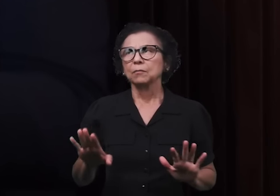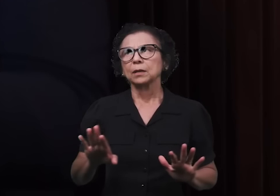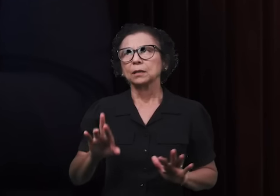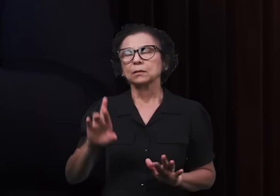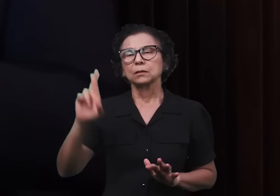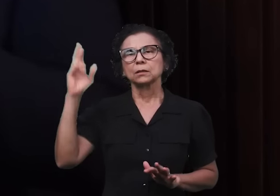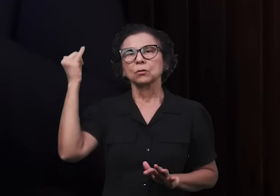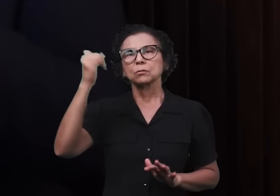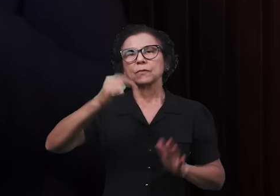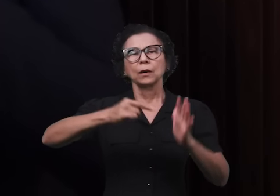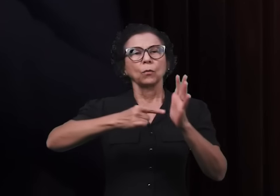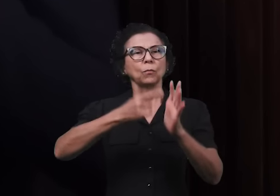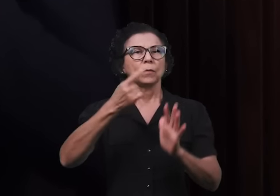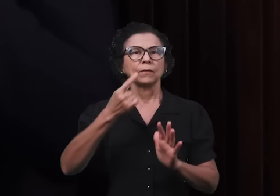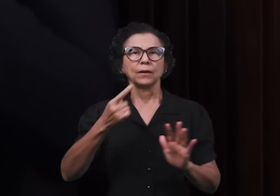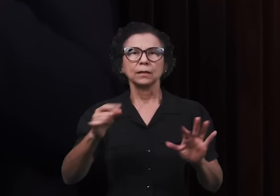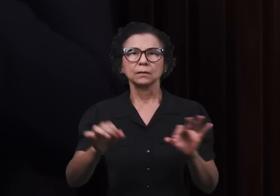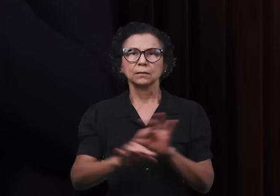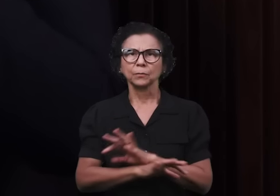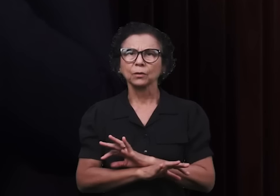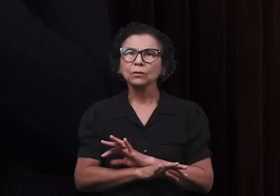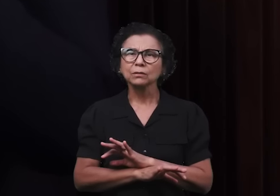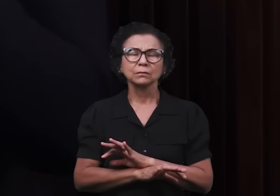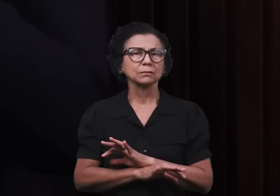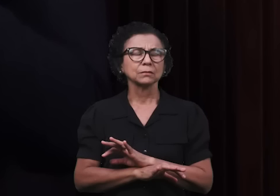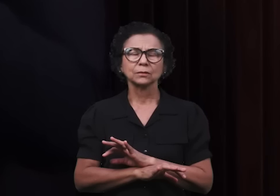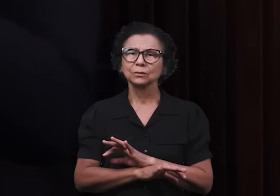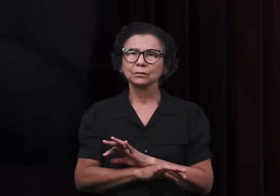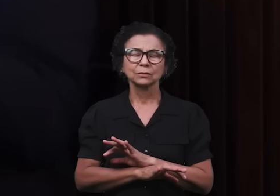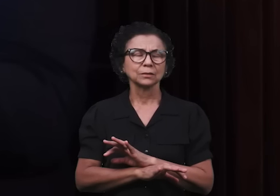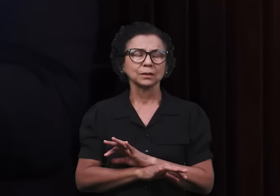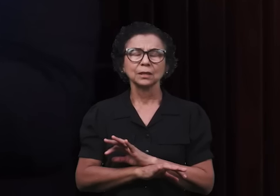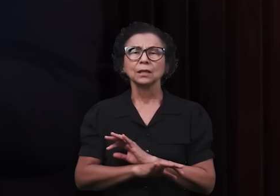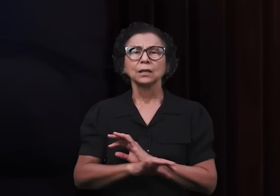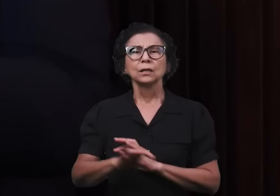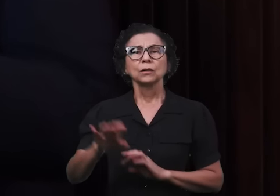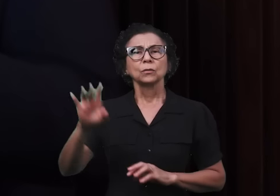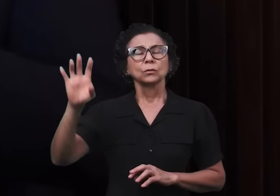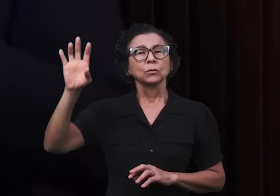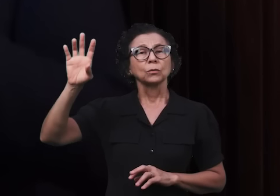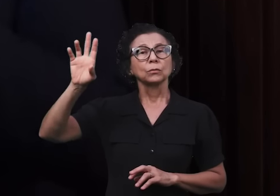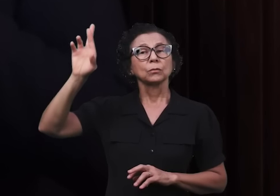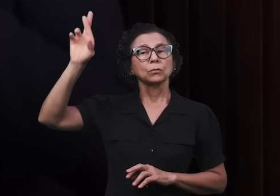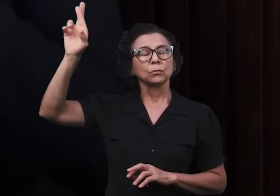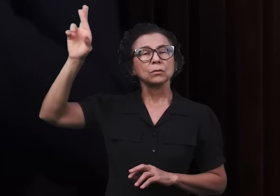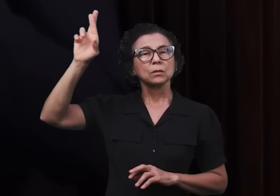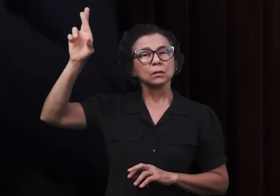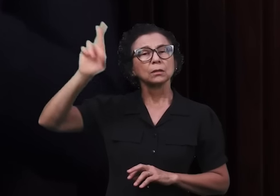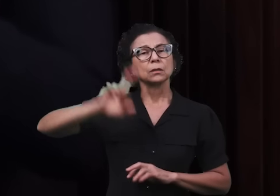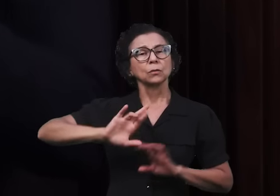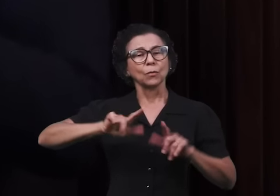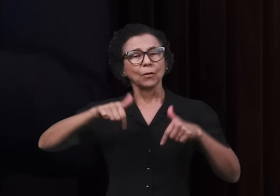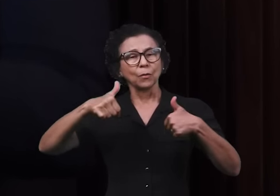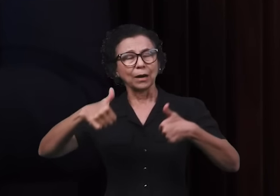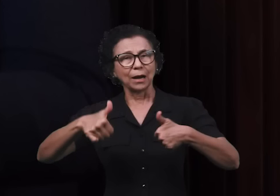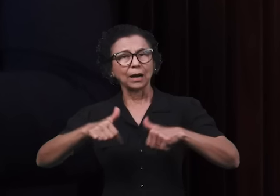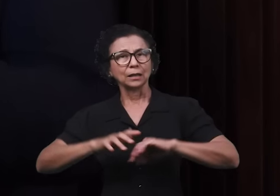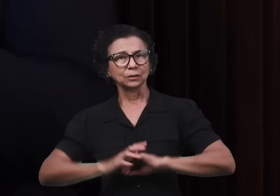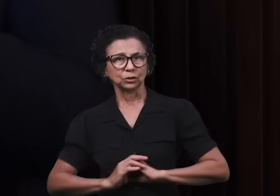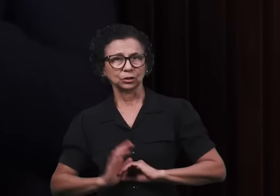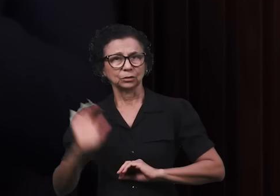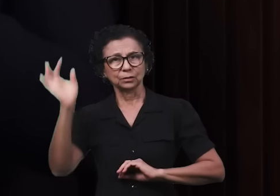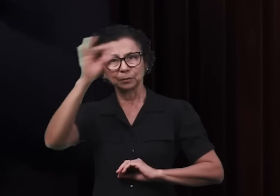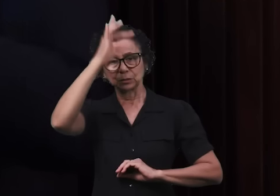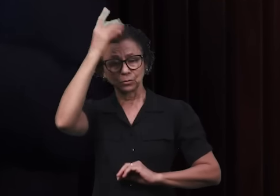estática. O Senhor, ele se revela, ela não se atém somente a isso. O Senhor, quando ele gera a santificação,